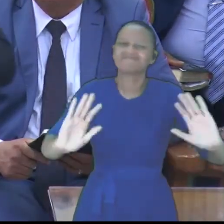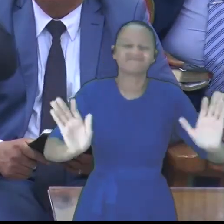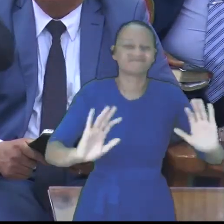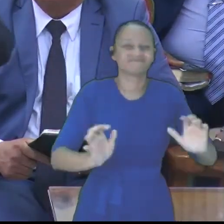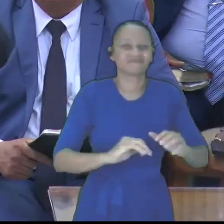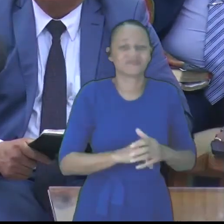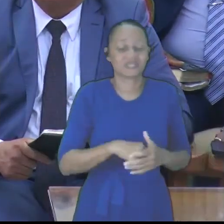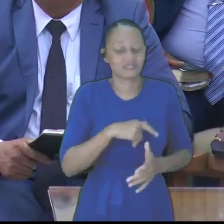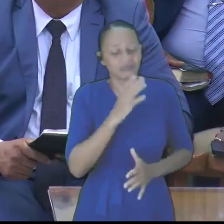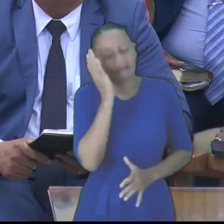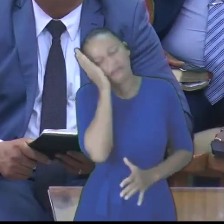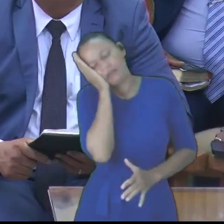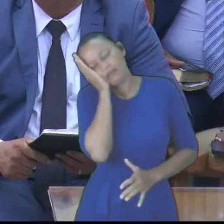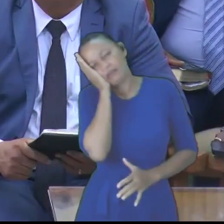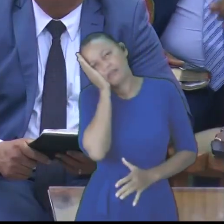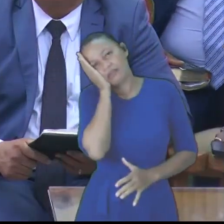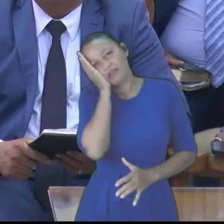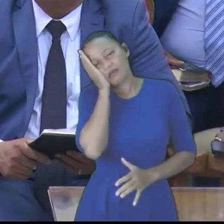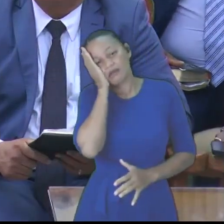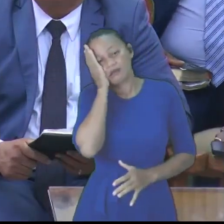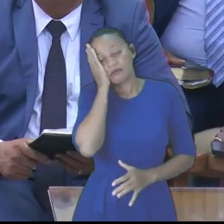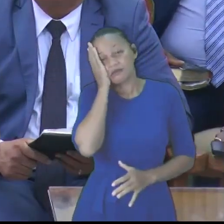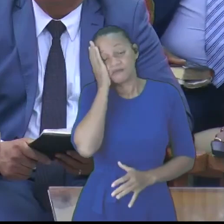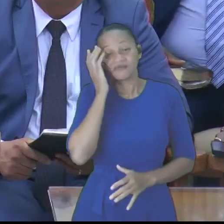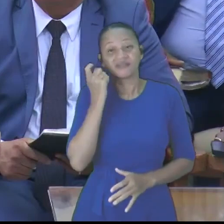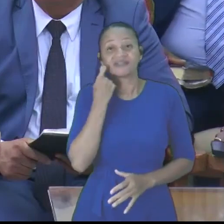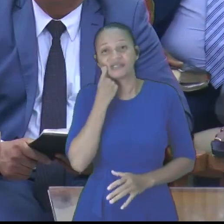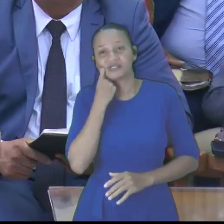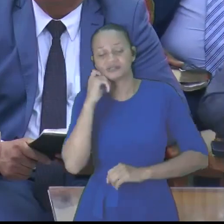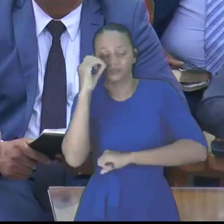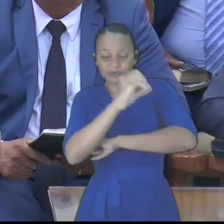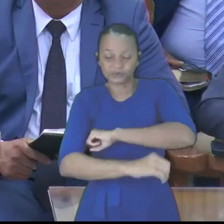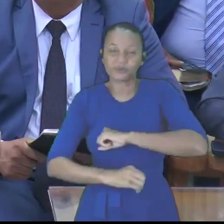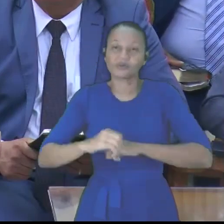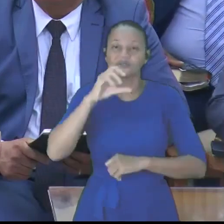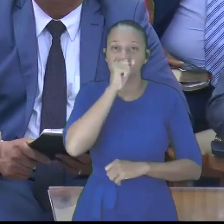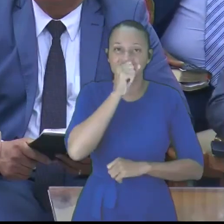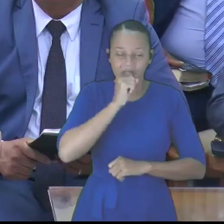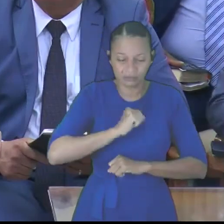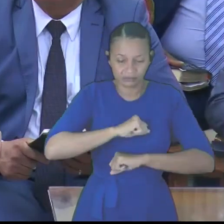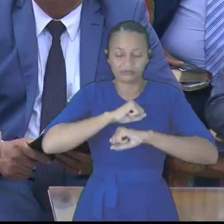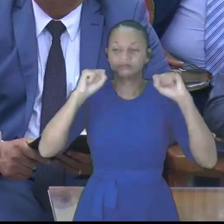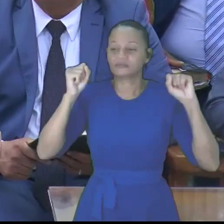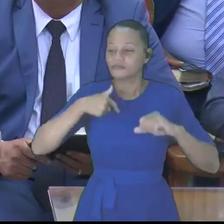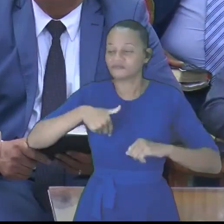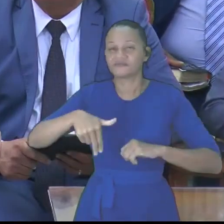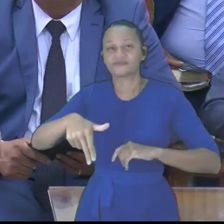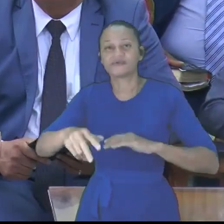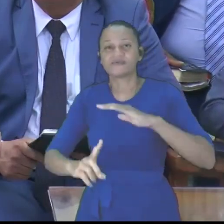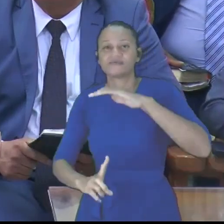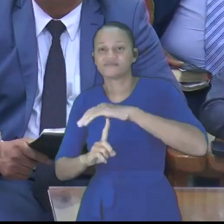Ele dormiu a noite toda. Foi de uma sexta para o sábado. De manhã levantou, foi para a feira,